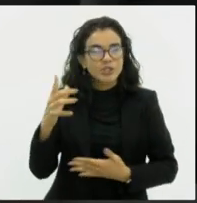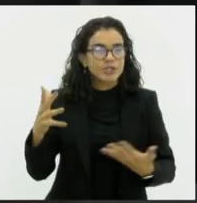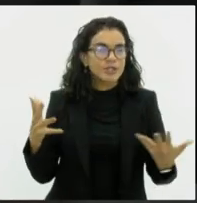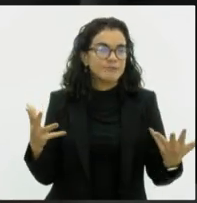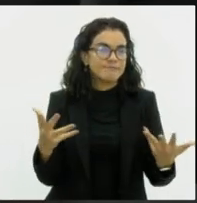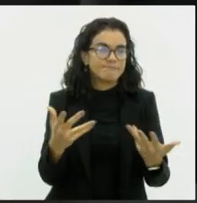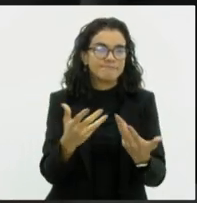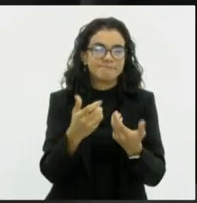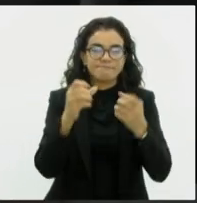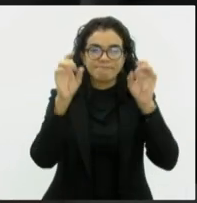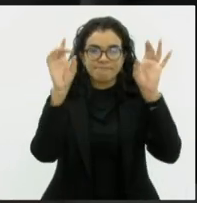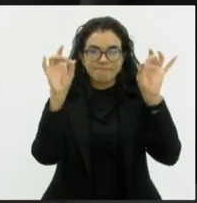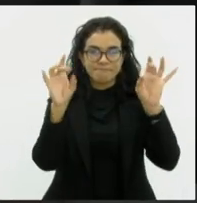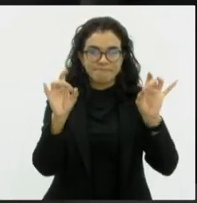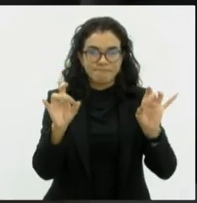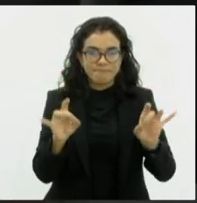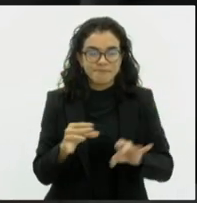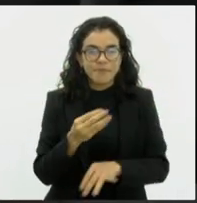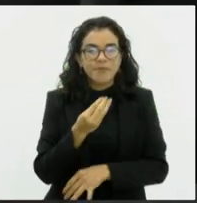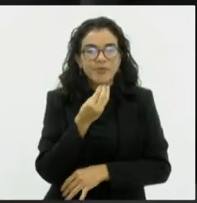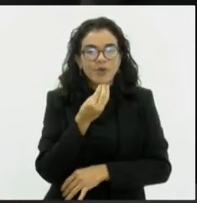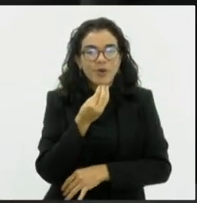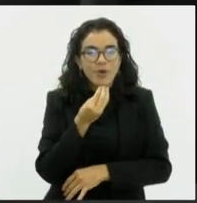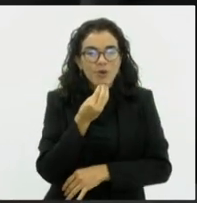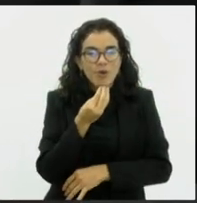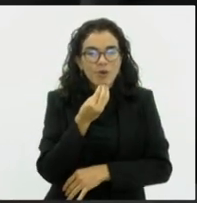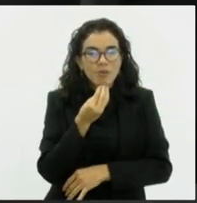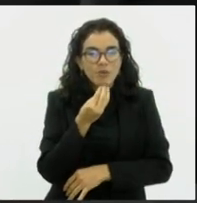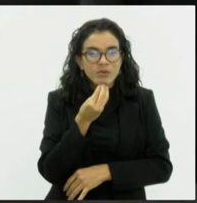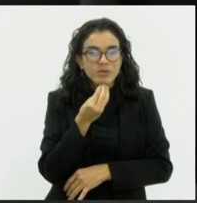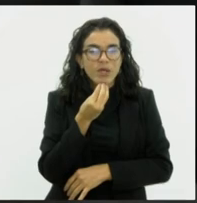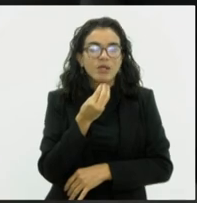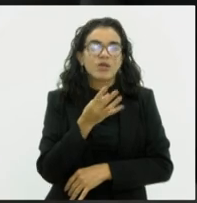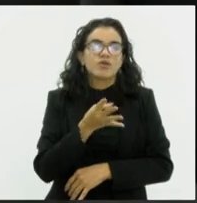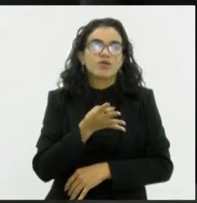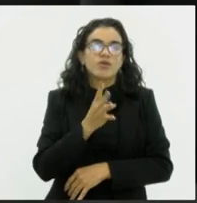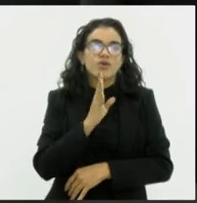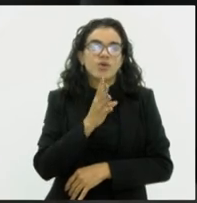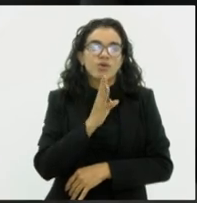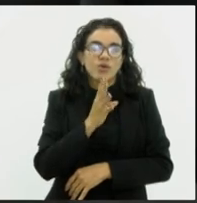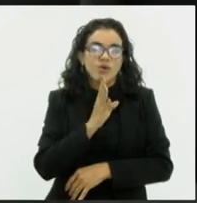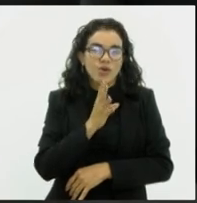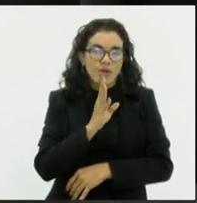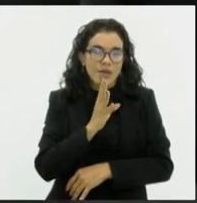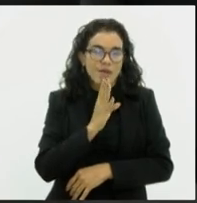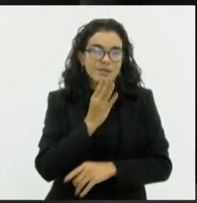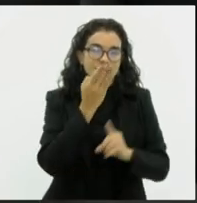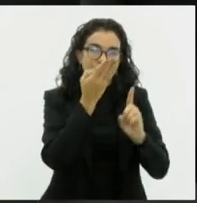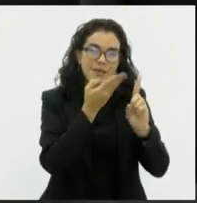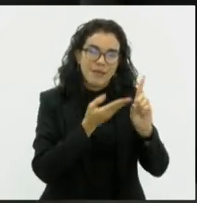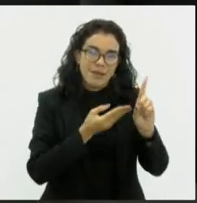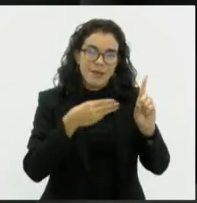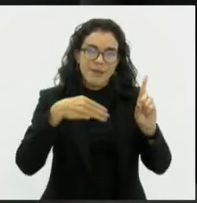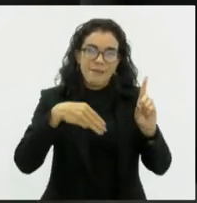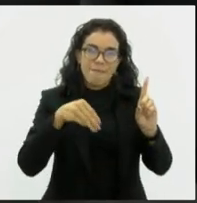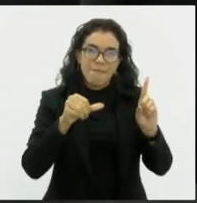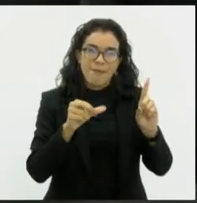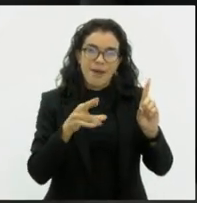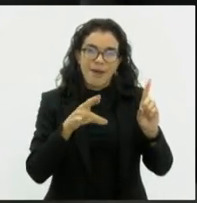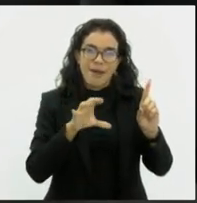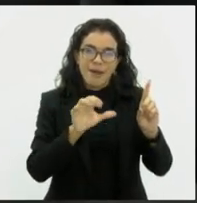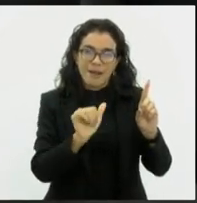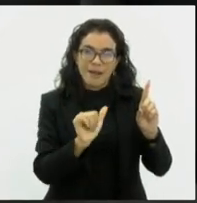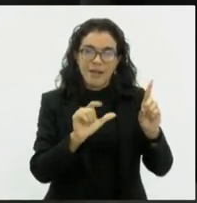E tive a oportunidade de conhecer a dona Maria Luísa já há alguns